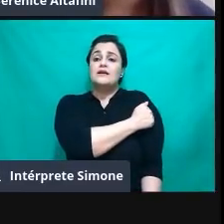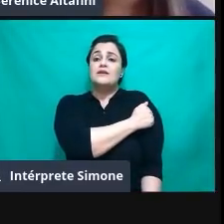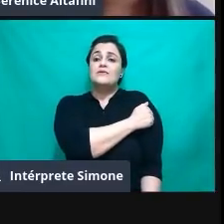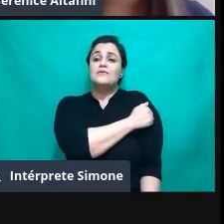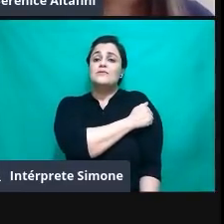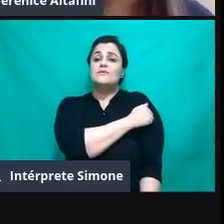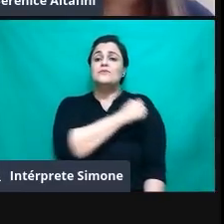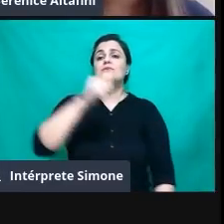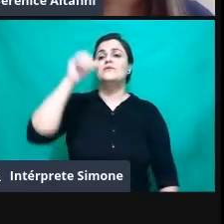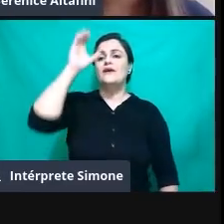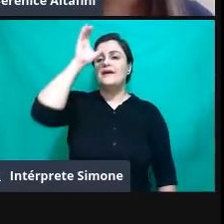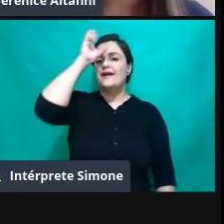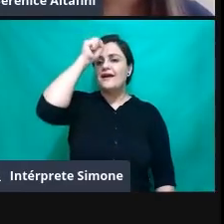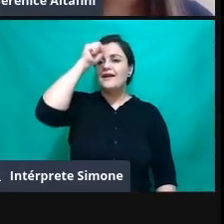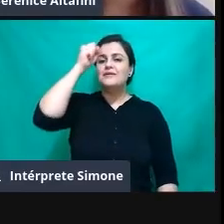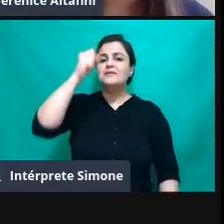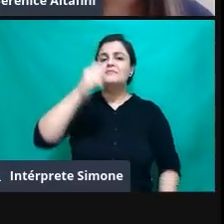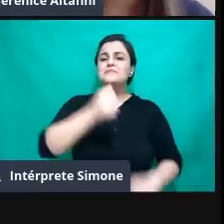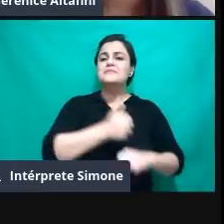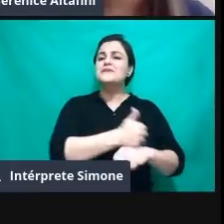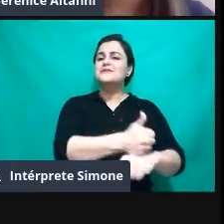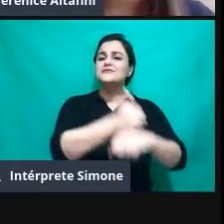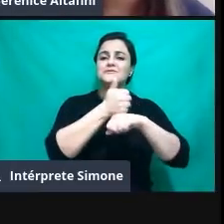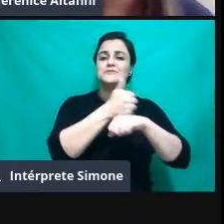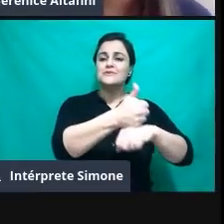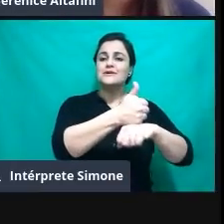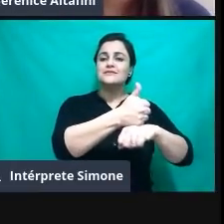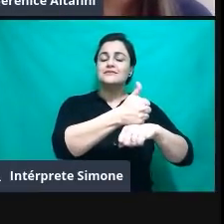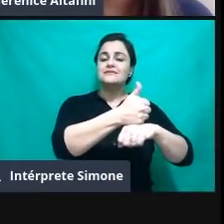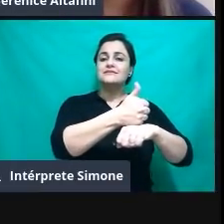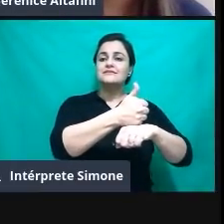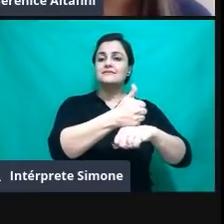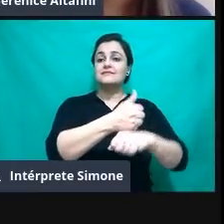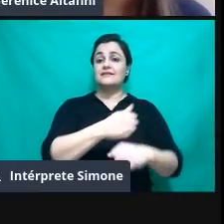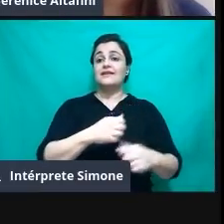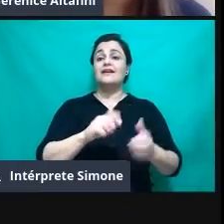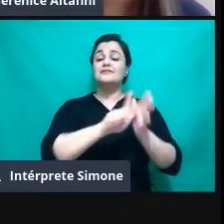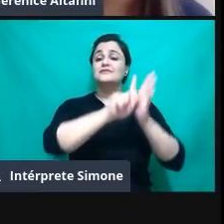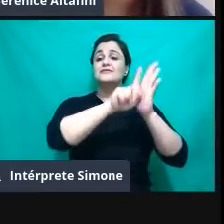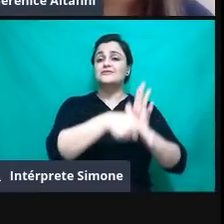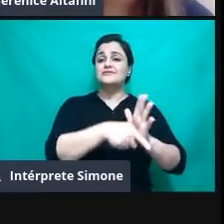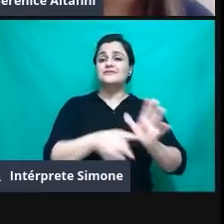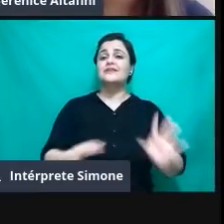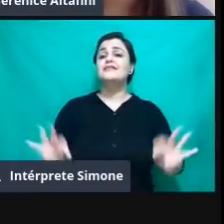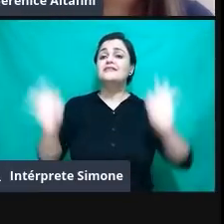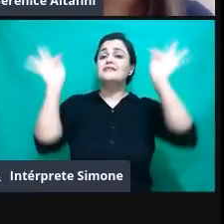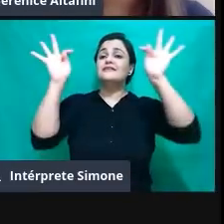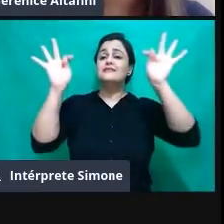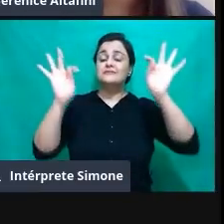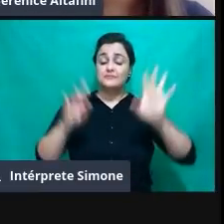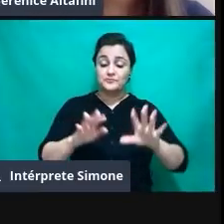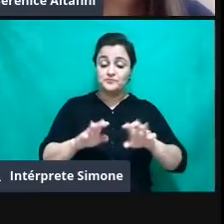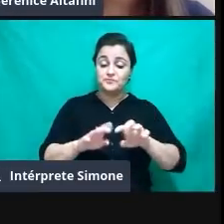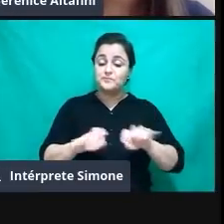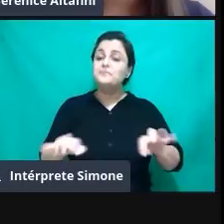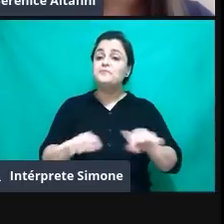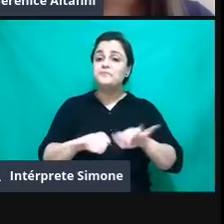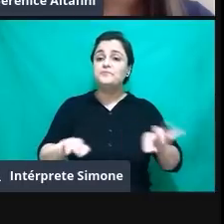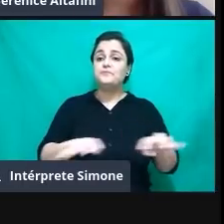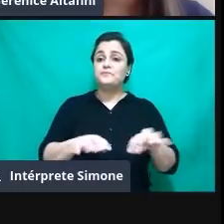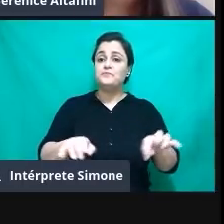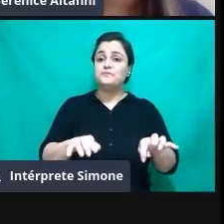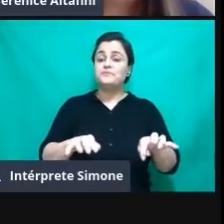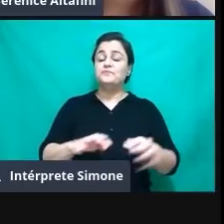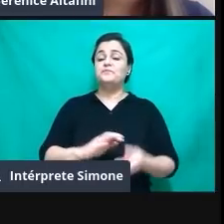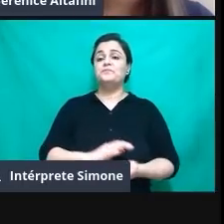autorais. É muito comum nós vermos hoje crianças nessa idade aí da etapa do ensino